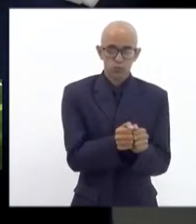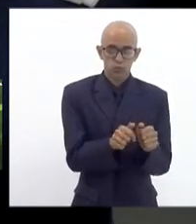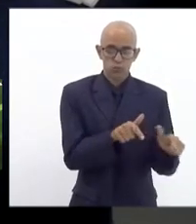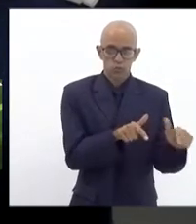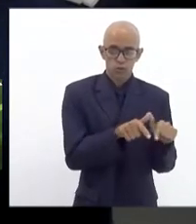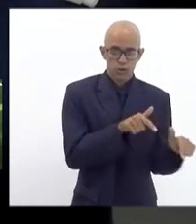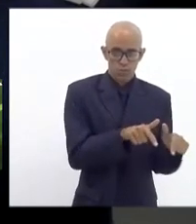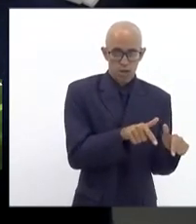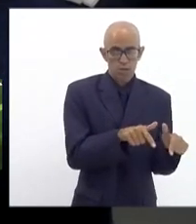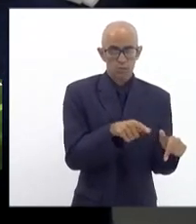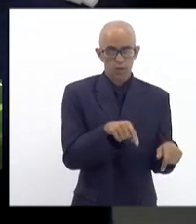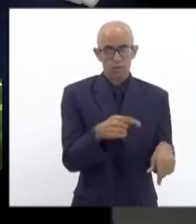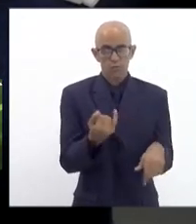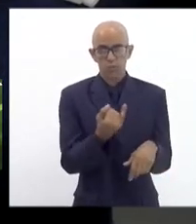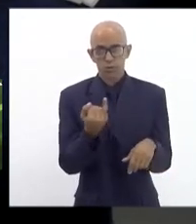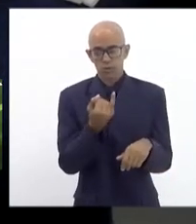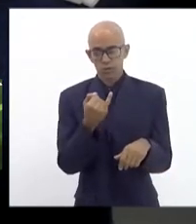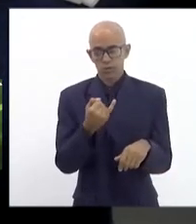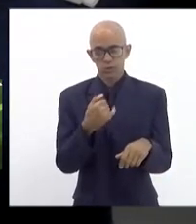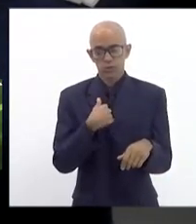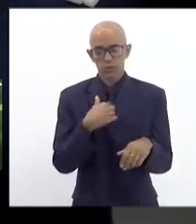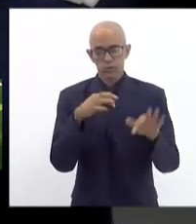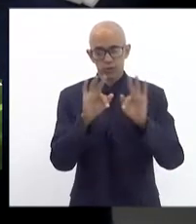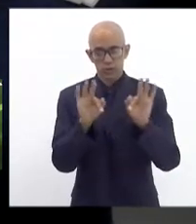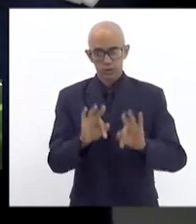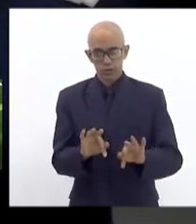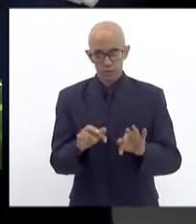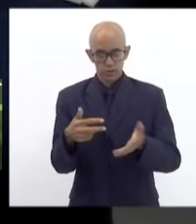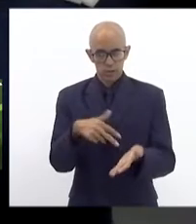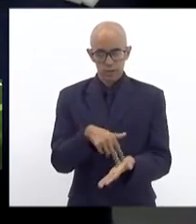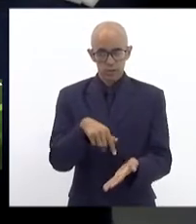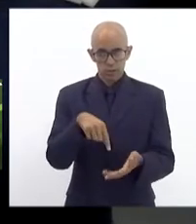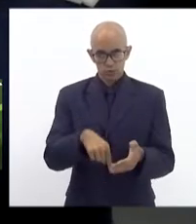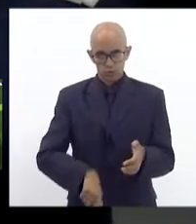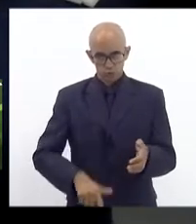é importantíssimo. Então, muito feliz de estar aqui novamente e